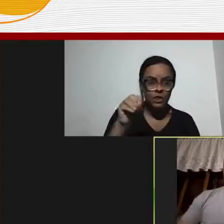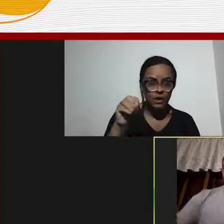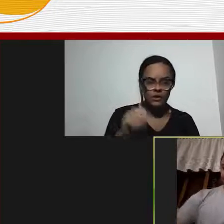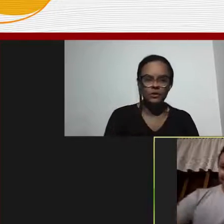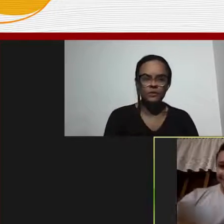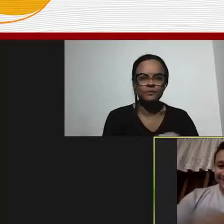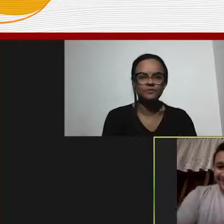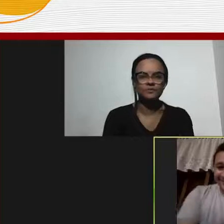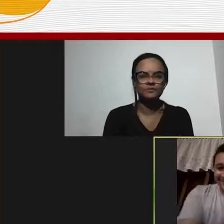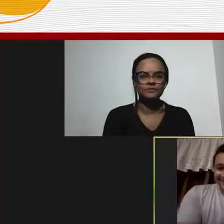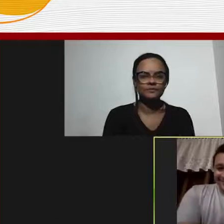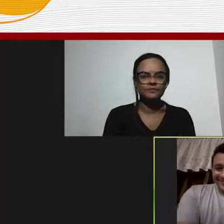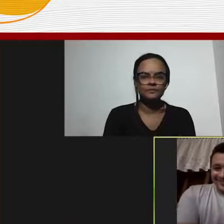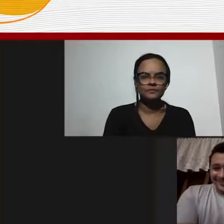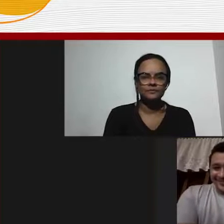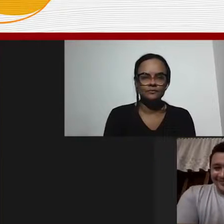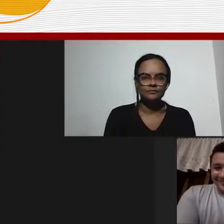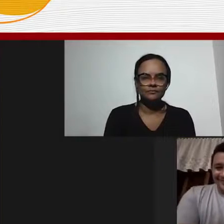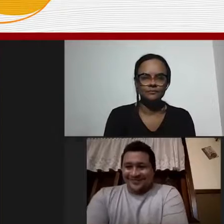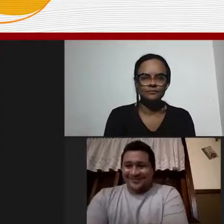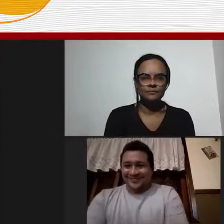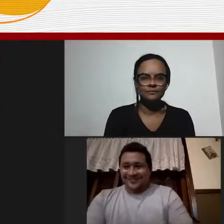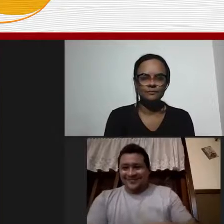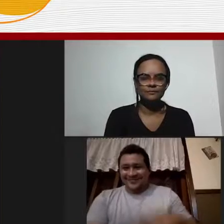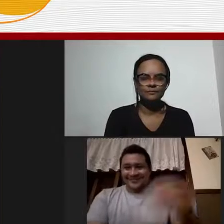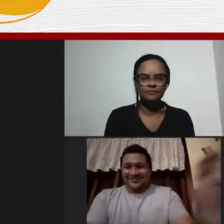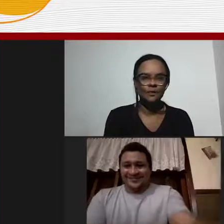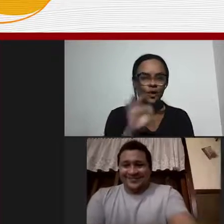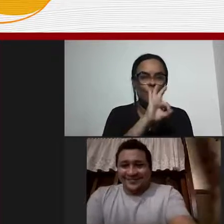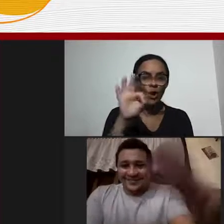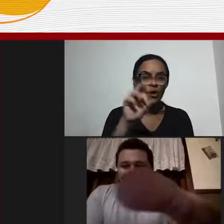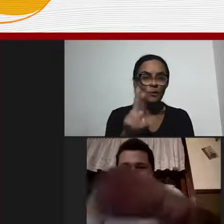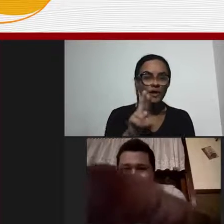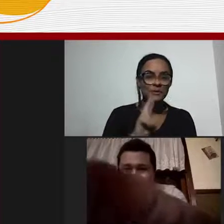aí. Boa, Crodô, boa.